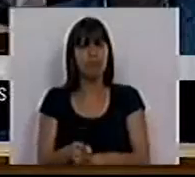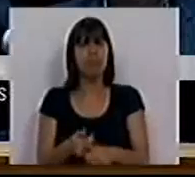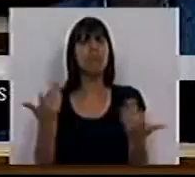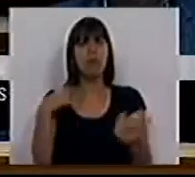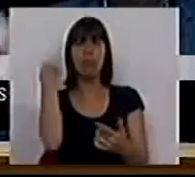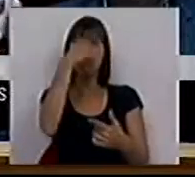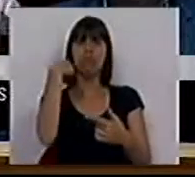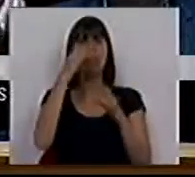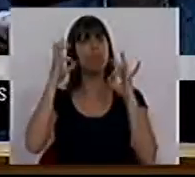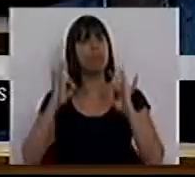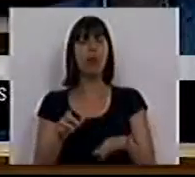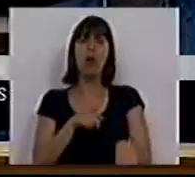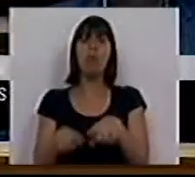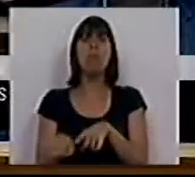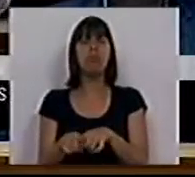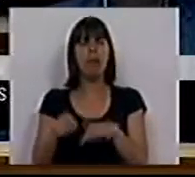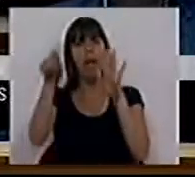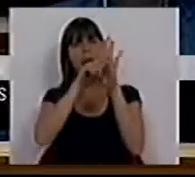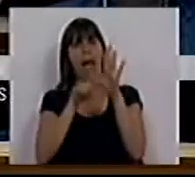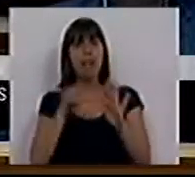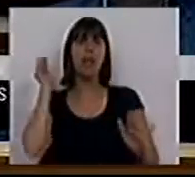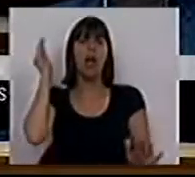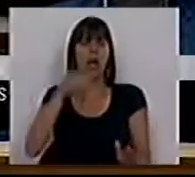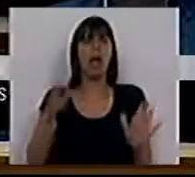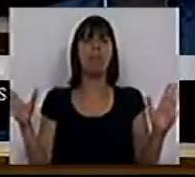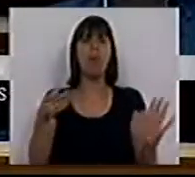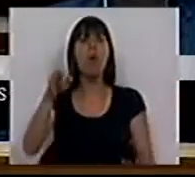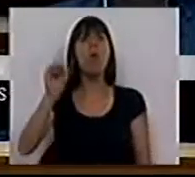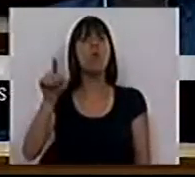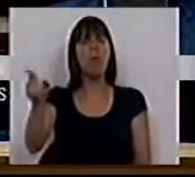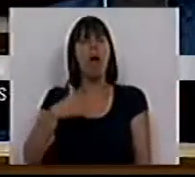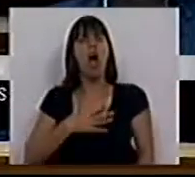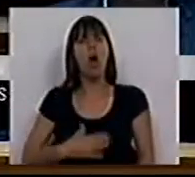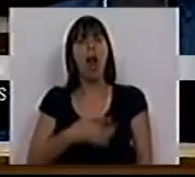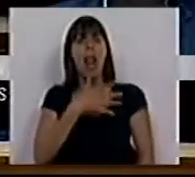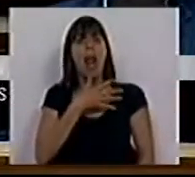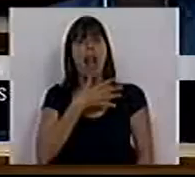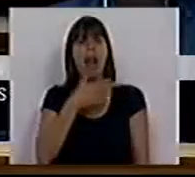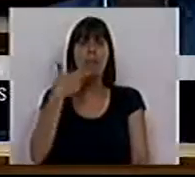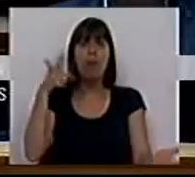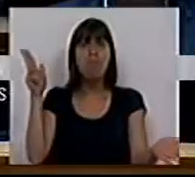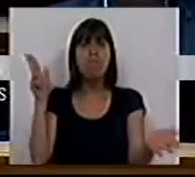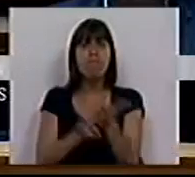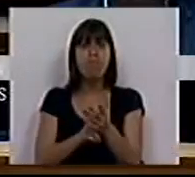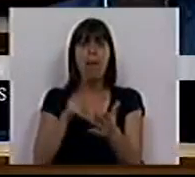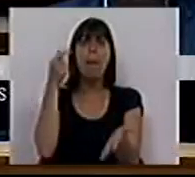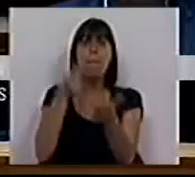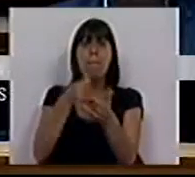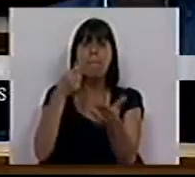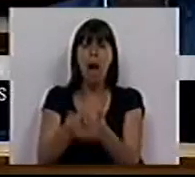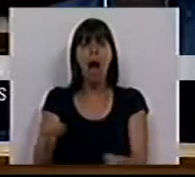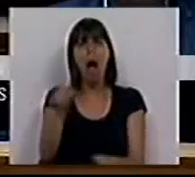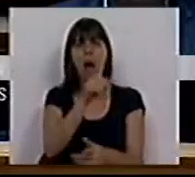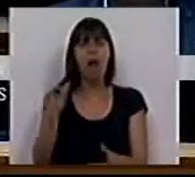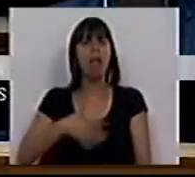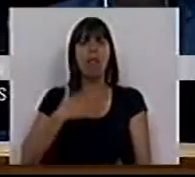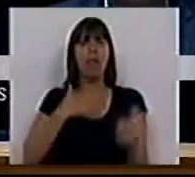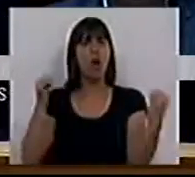o prestígio da política, a ética da República que o PS gosta de reclamar, mas quando chega a hora de pagar contas